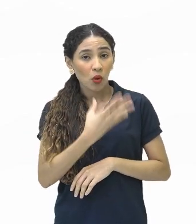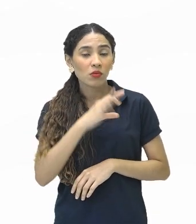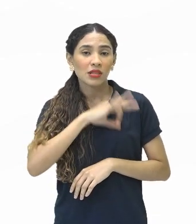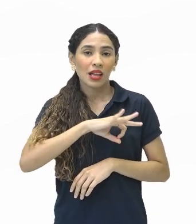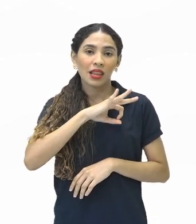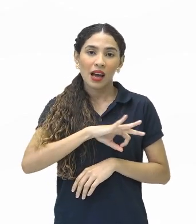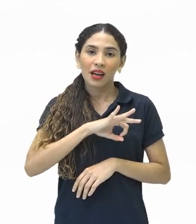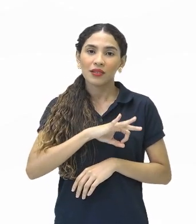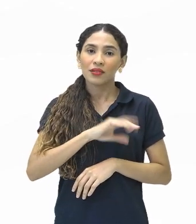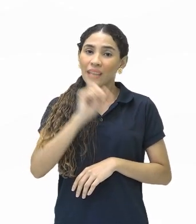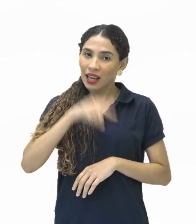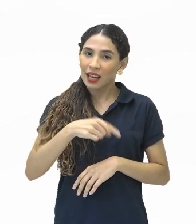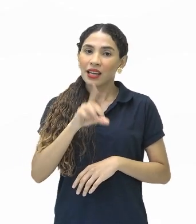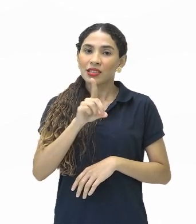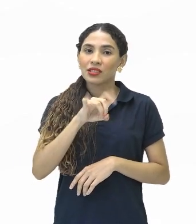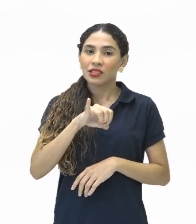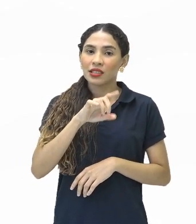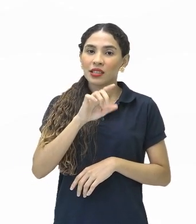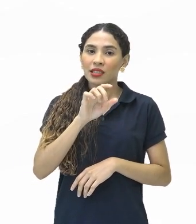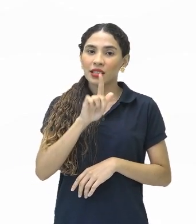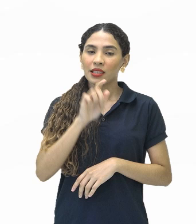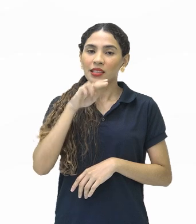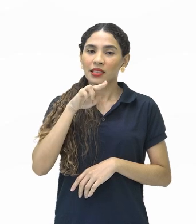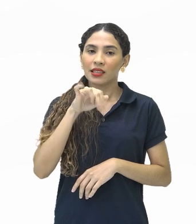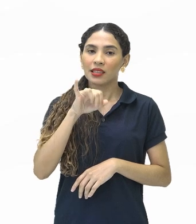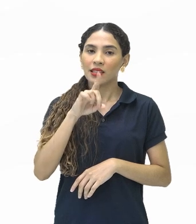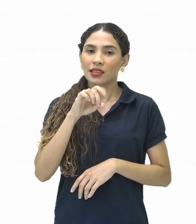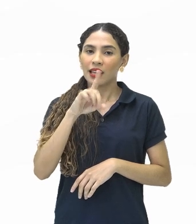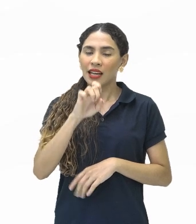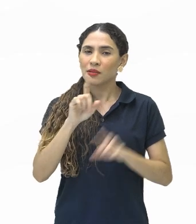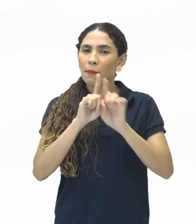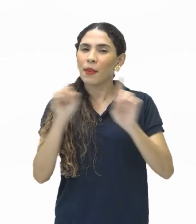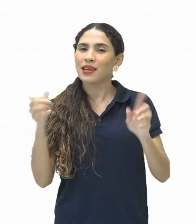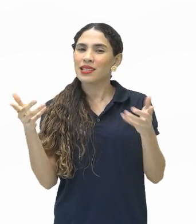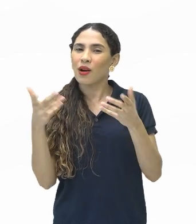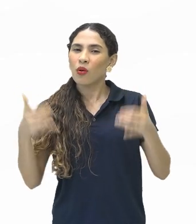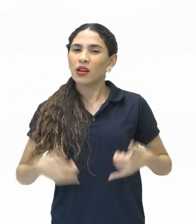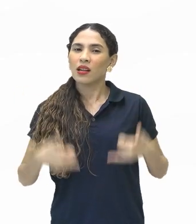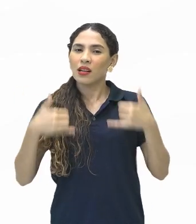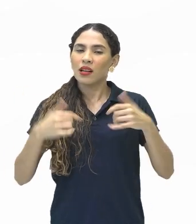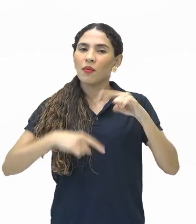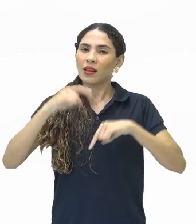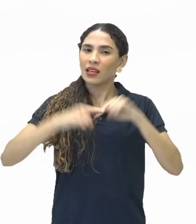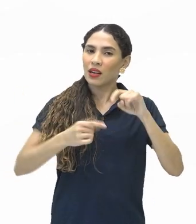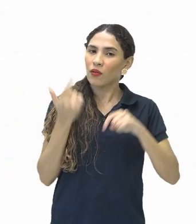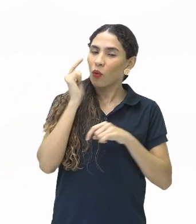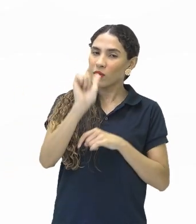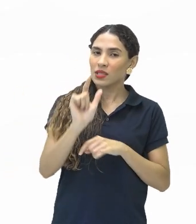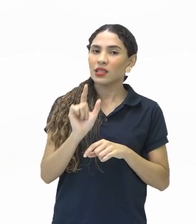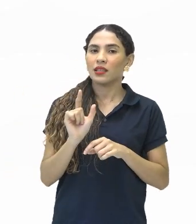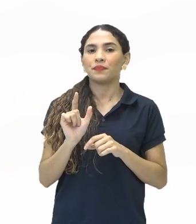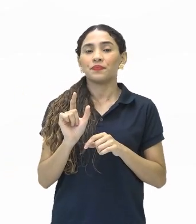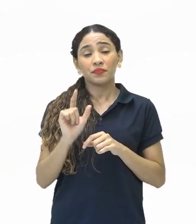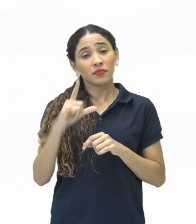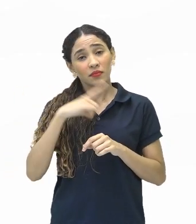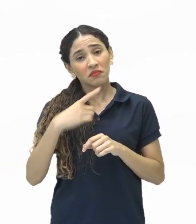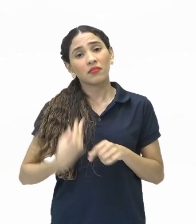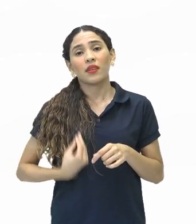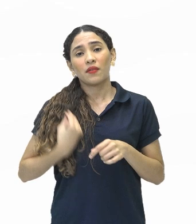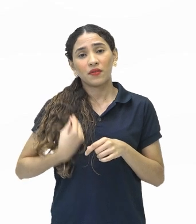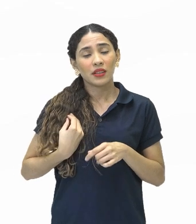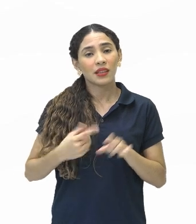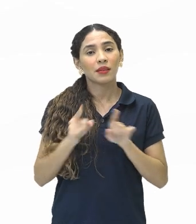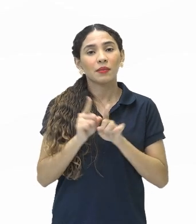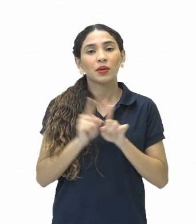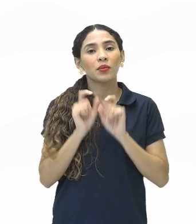salário, isso que é a dignidade. Agora, a satisfação material para você conseguir obter e ter uma vida,